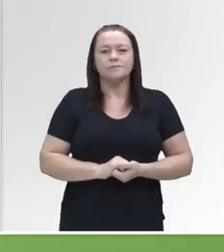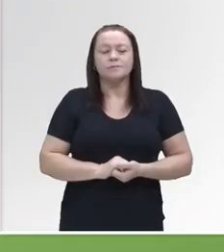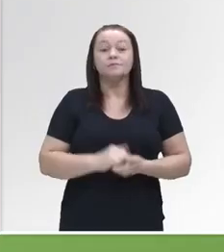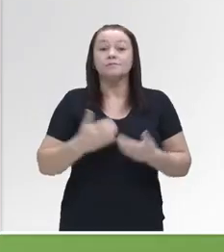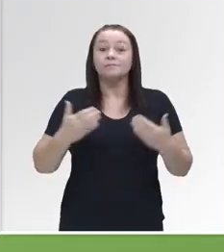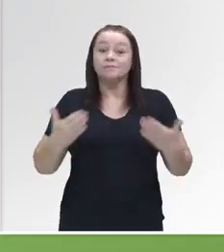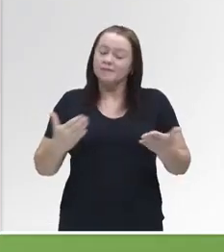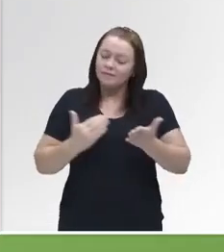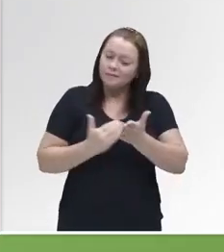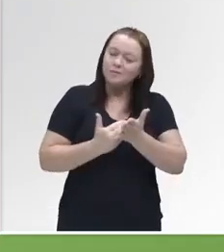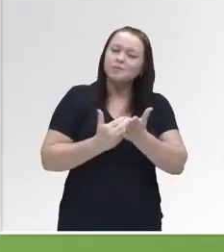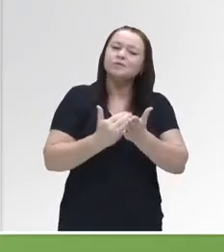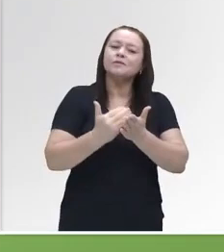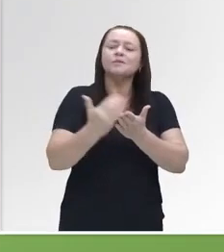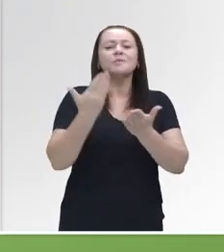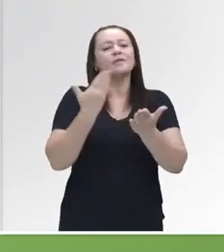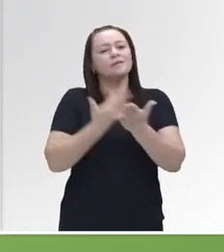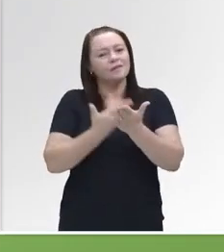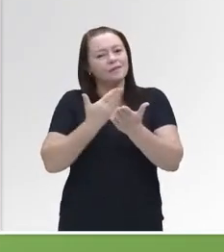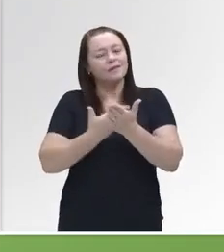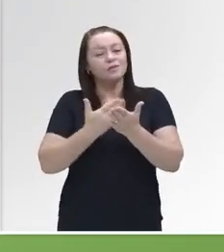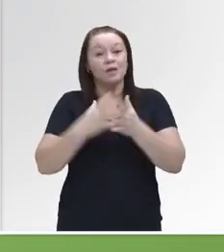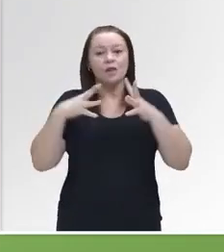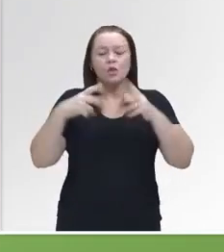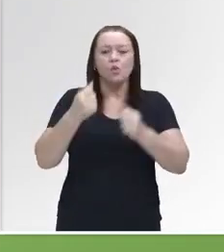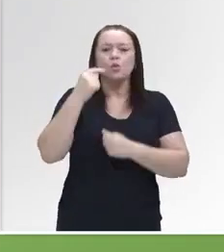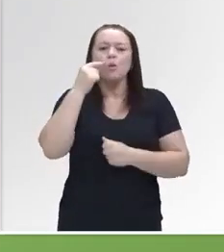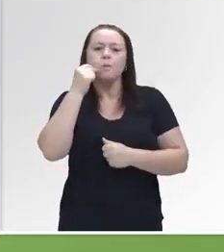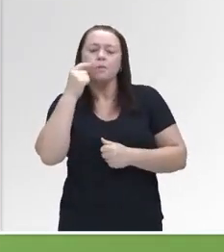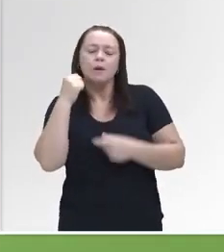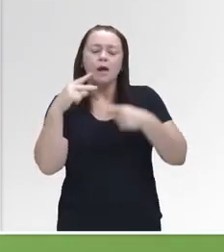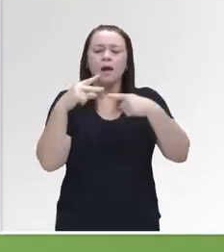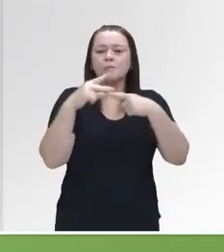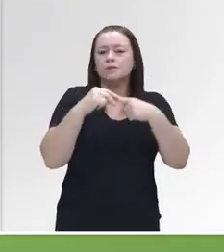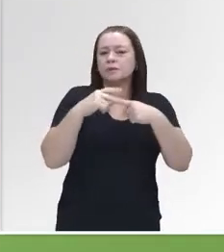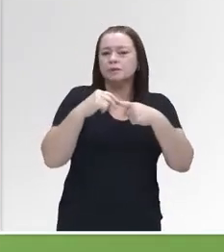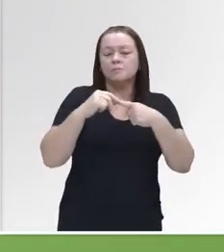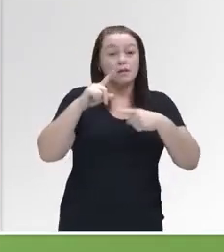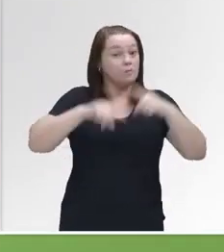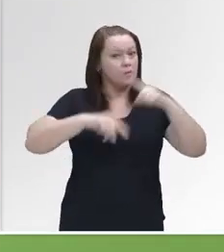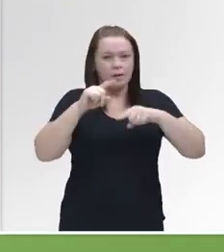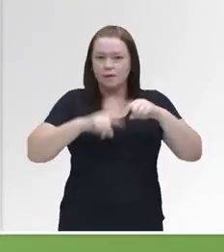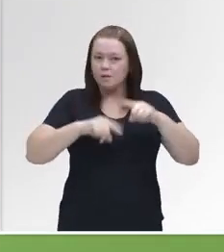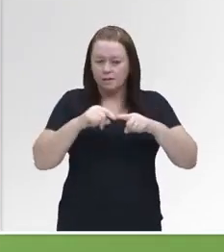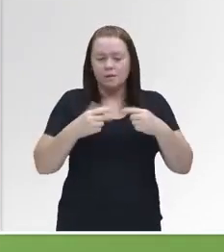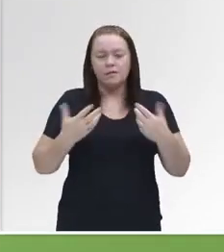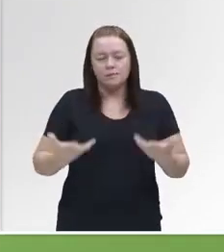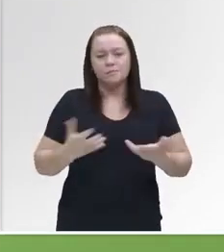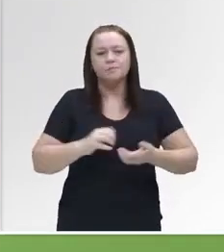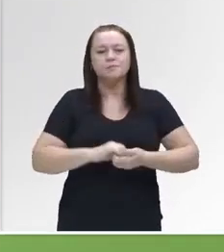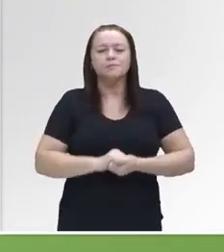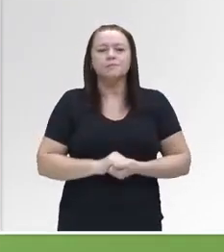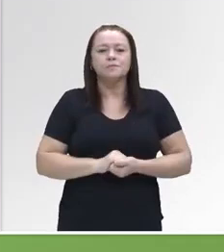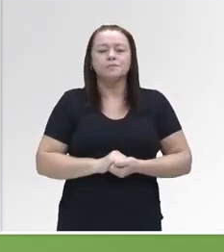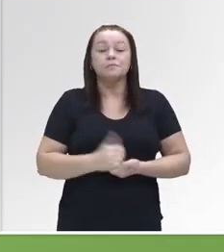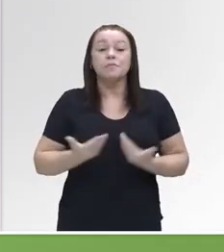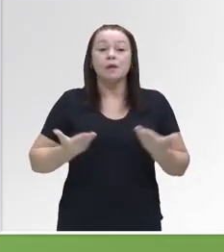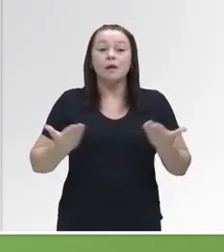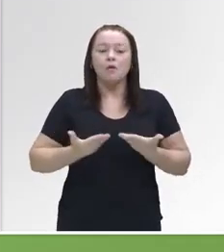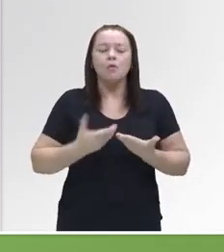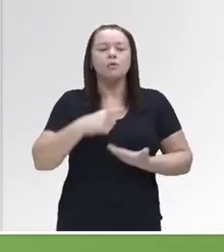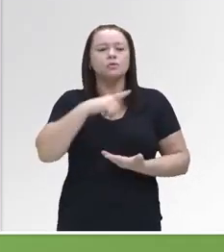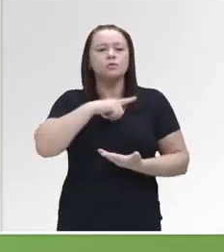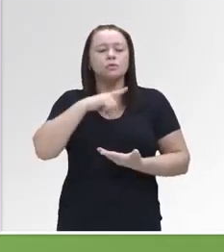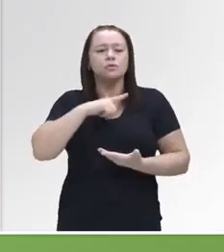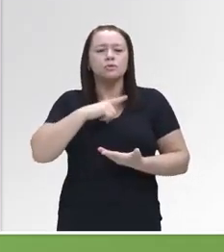Vamos lá, vamos estudar, todos com lápis, caneta, todos os apontamentos. Hoje nós temos um assunto interessante.